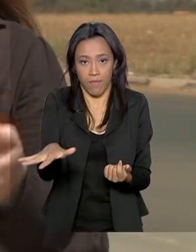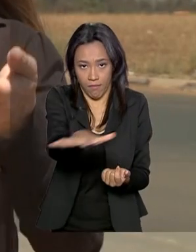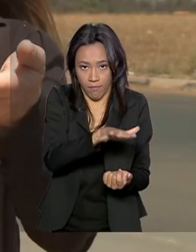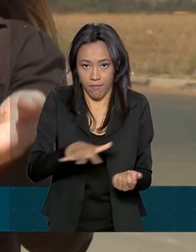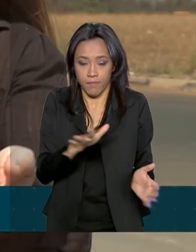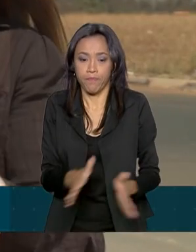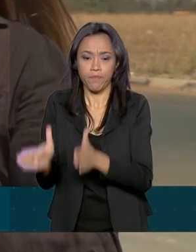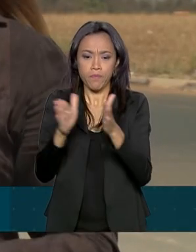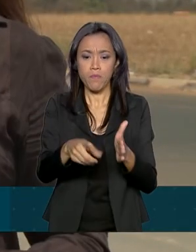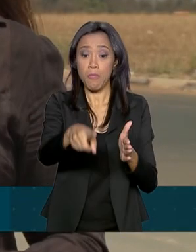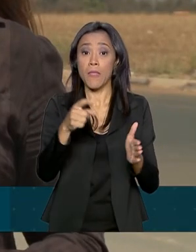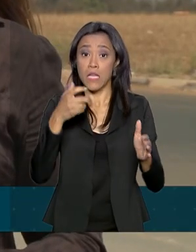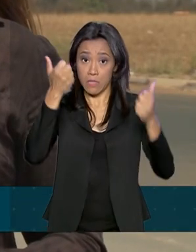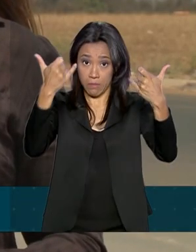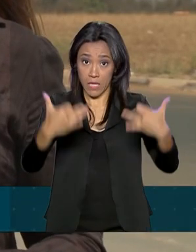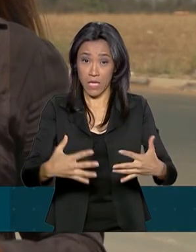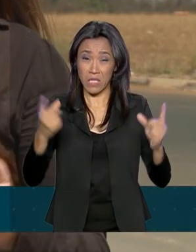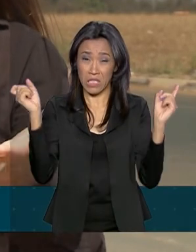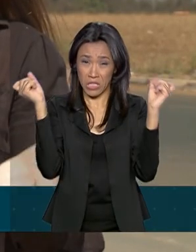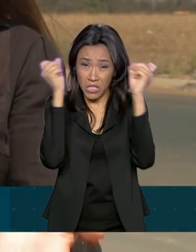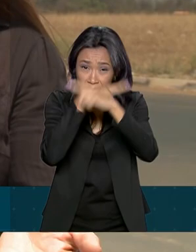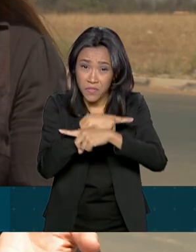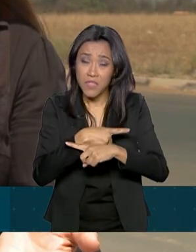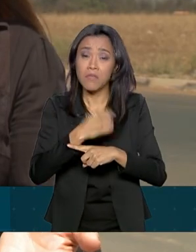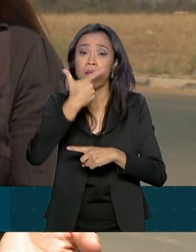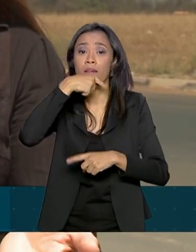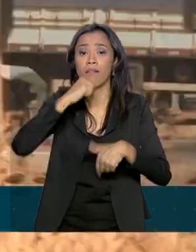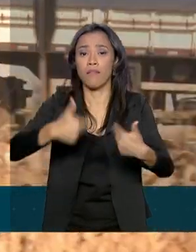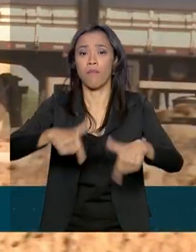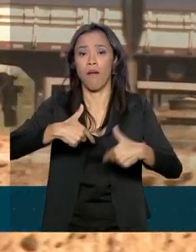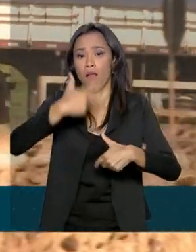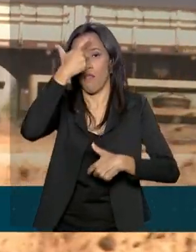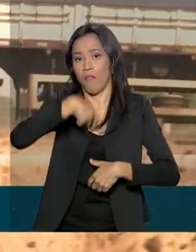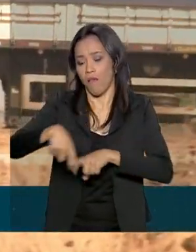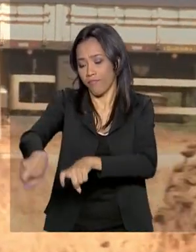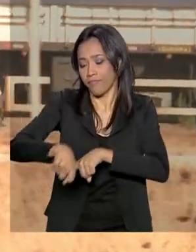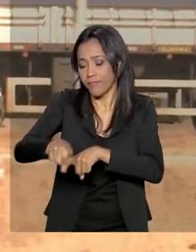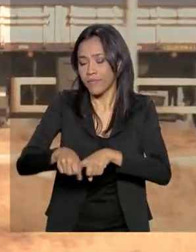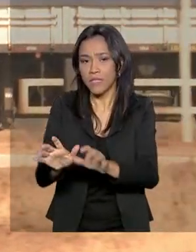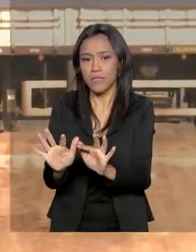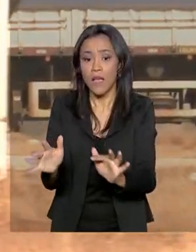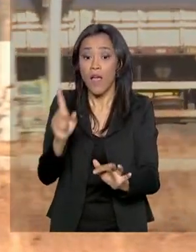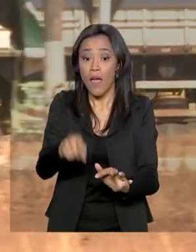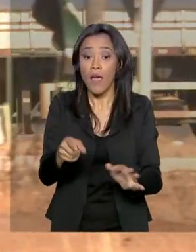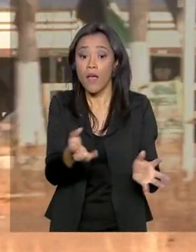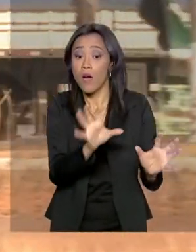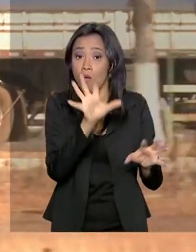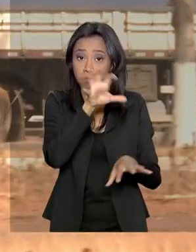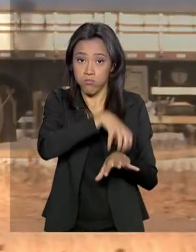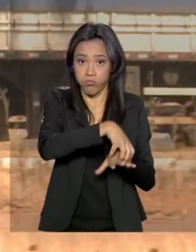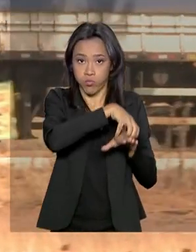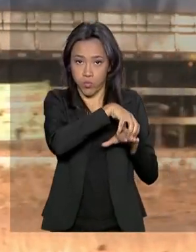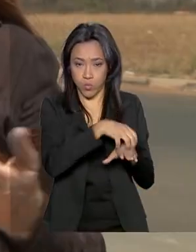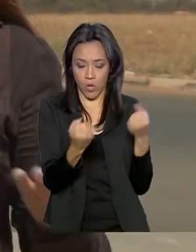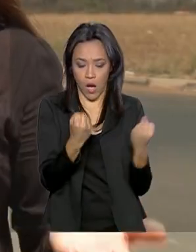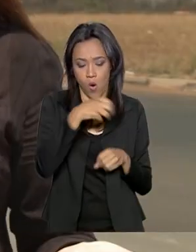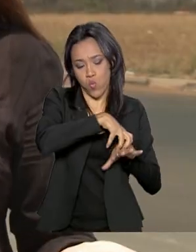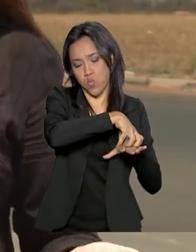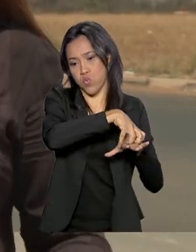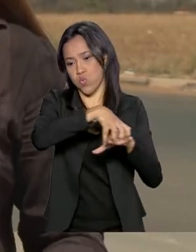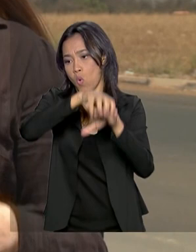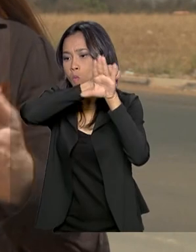dificuldades ainda enfrentadas no campo principalmente pelos pequenos produtores com o aumento da produção nesta safra